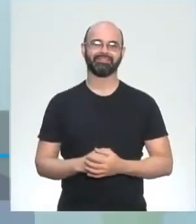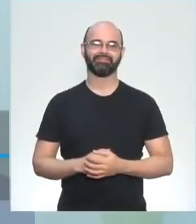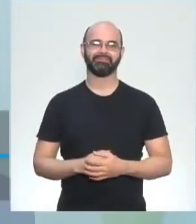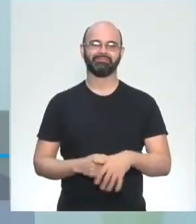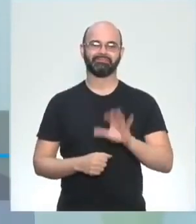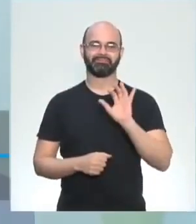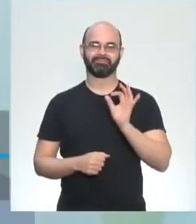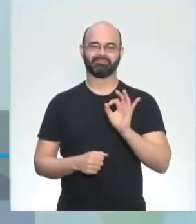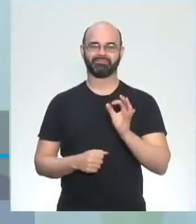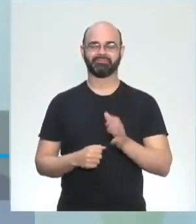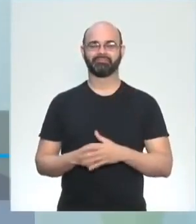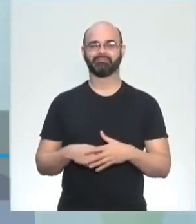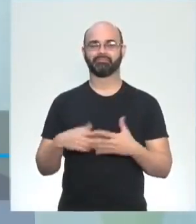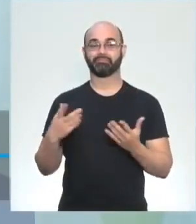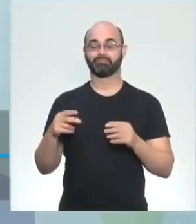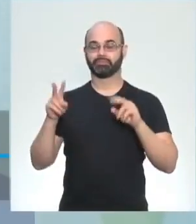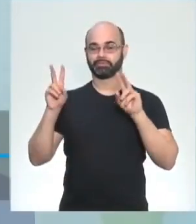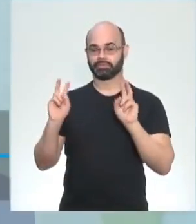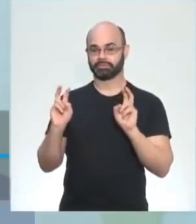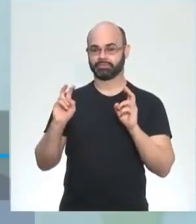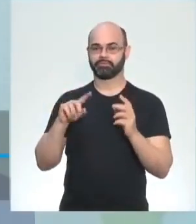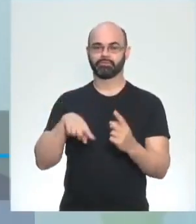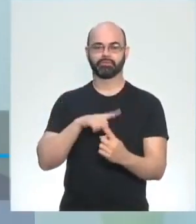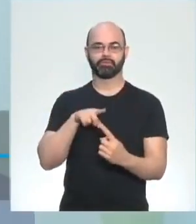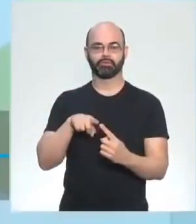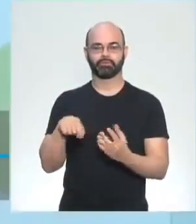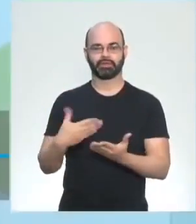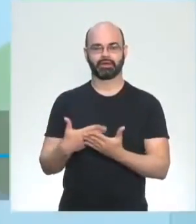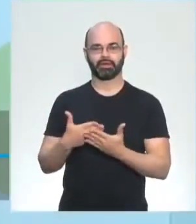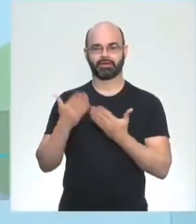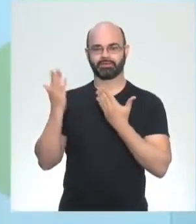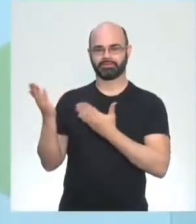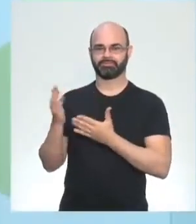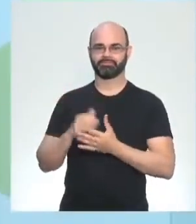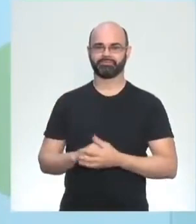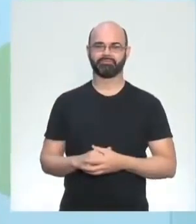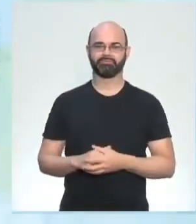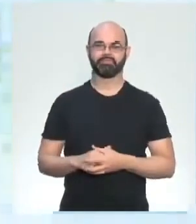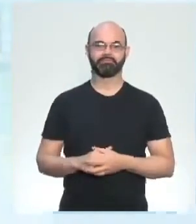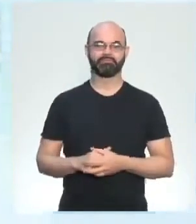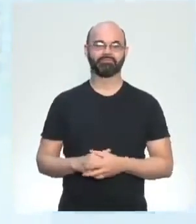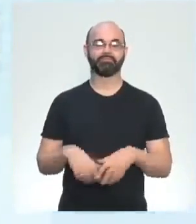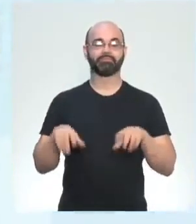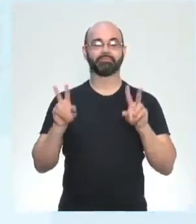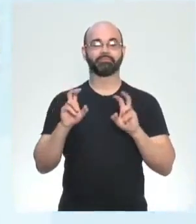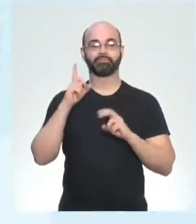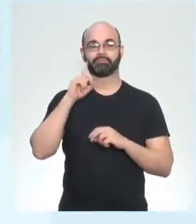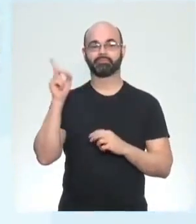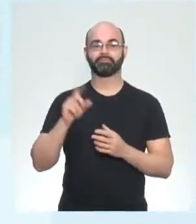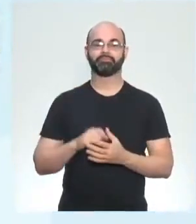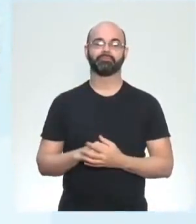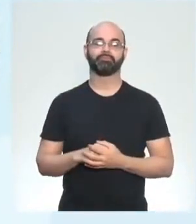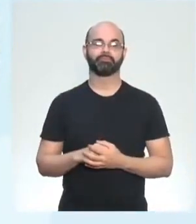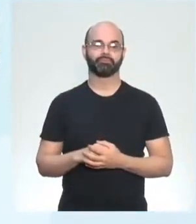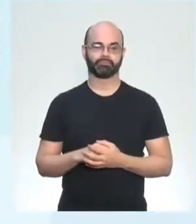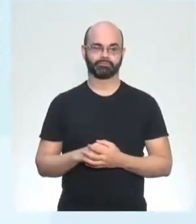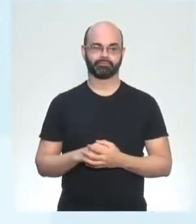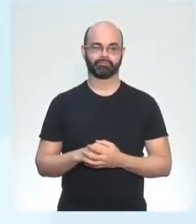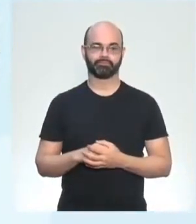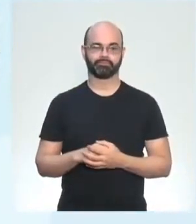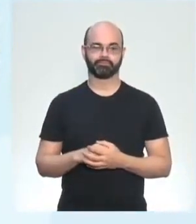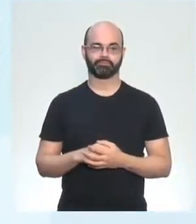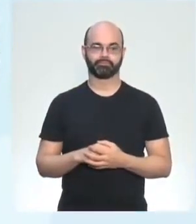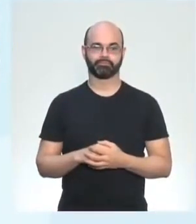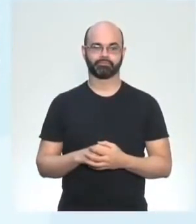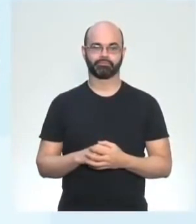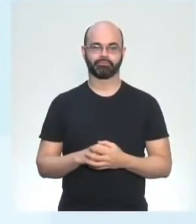vamos lá. A Vivi vai ler o tema e o objetivo da nossa aula. Vamos lá. Tema da aula: analisando os discursos